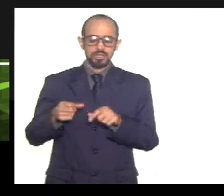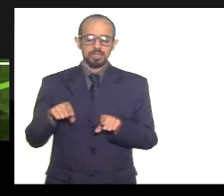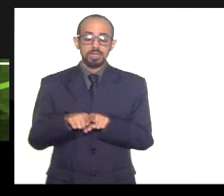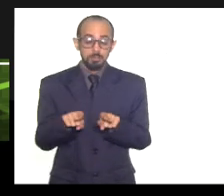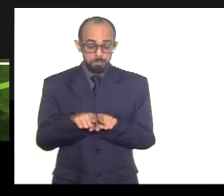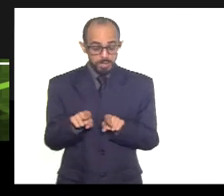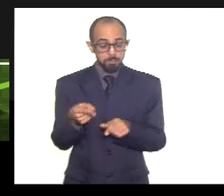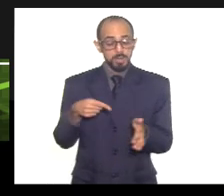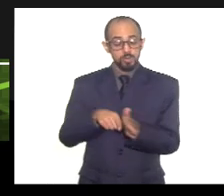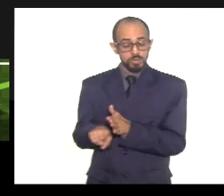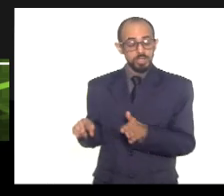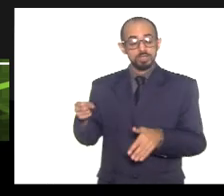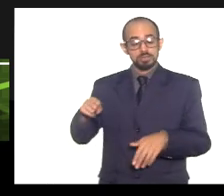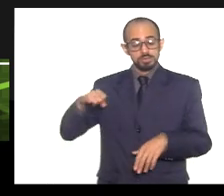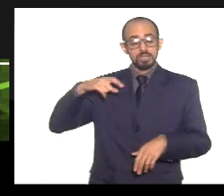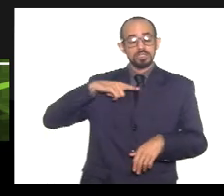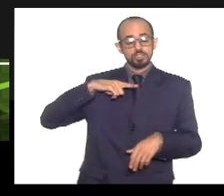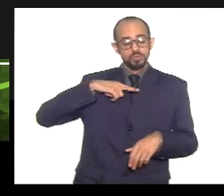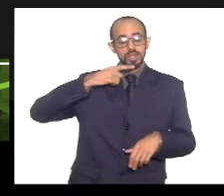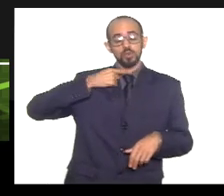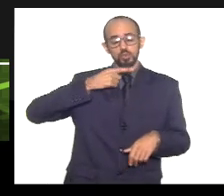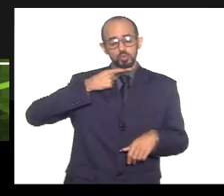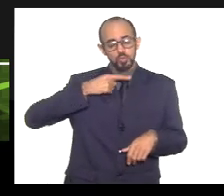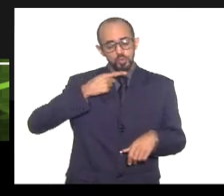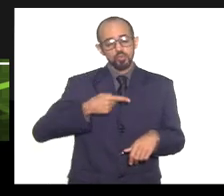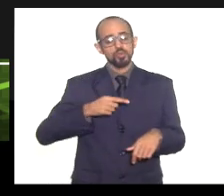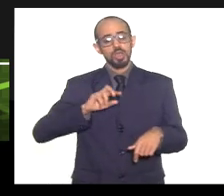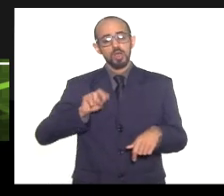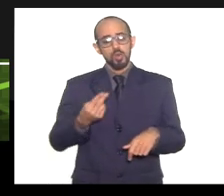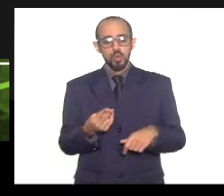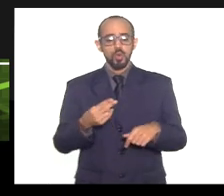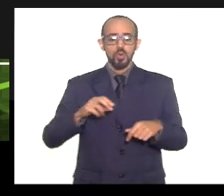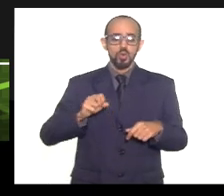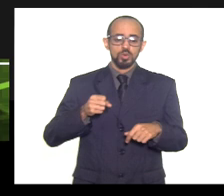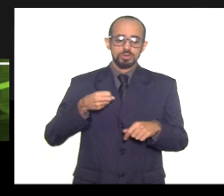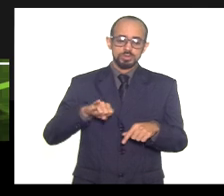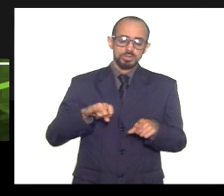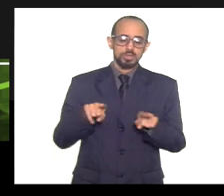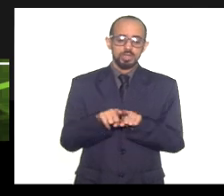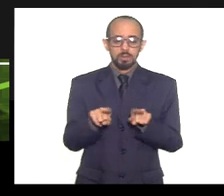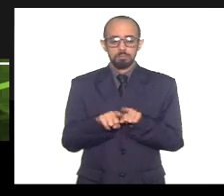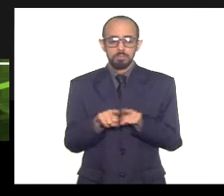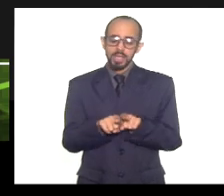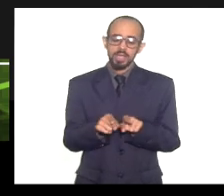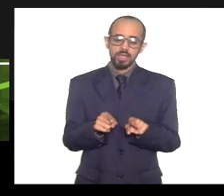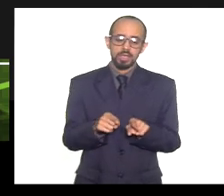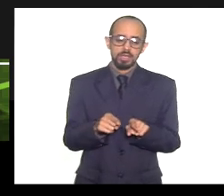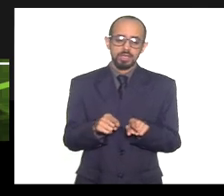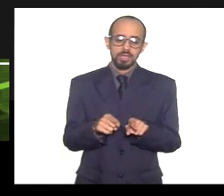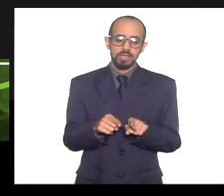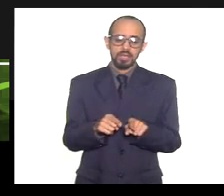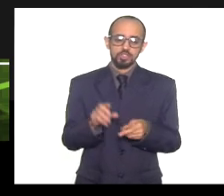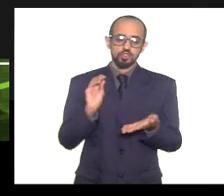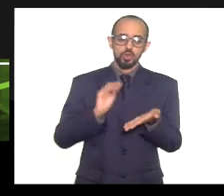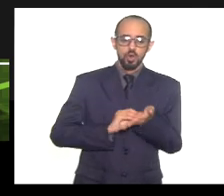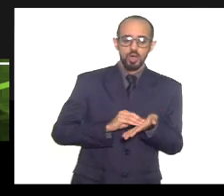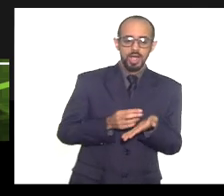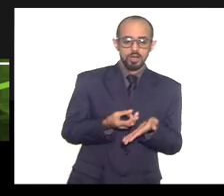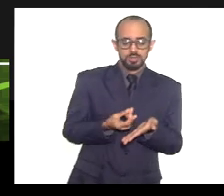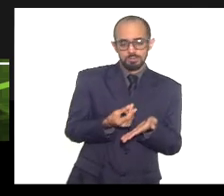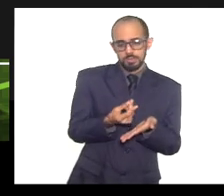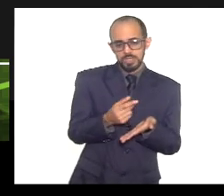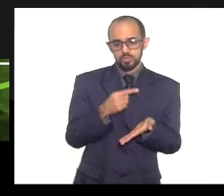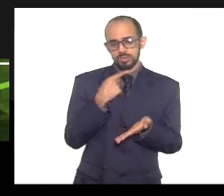se eles tiveram alguma dúvida em relação a isso, se eles, vamos dizer assim, precificaram essa